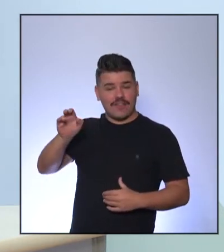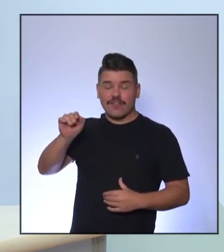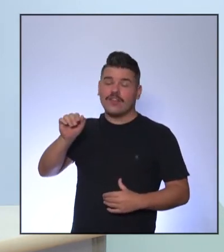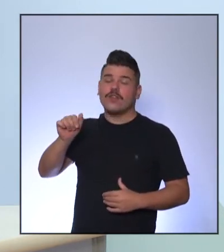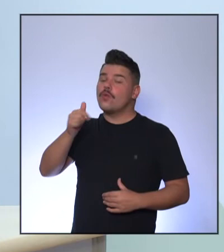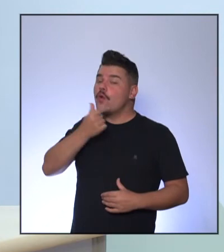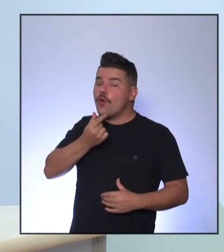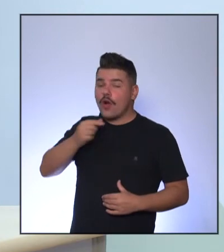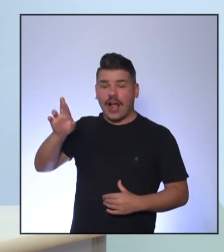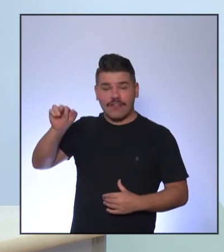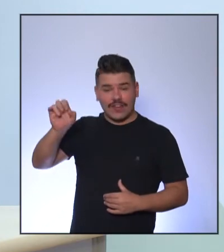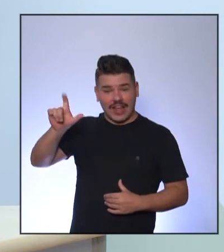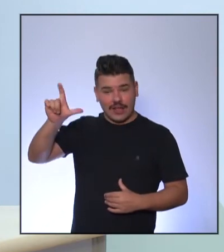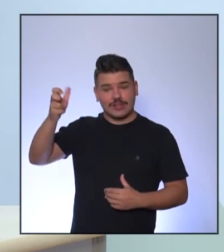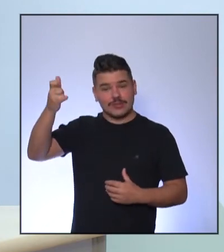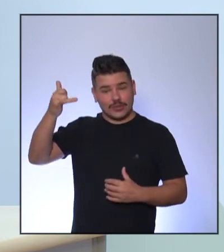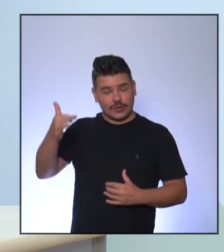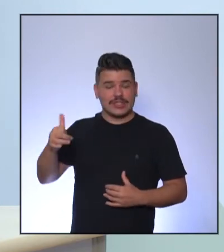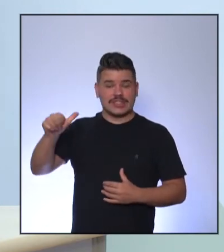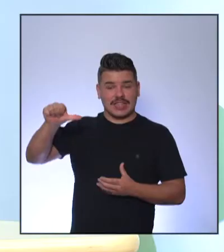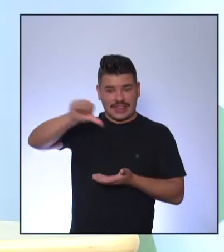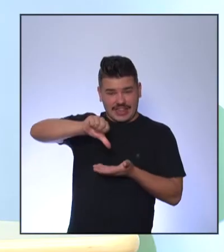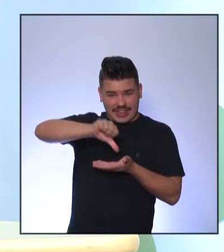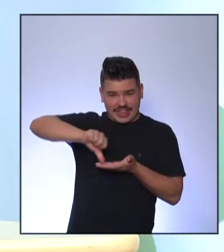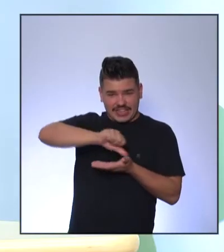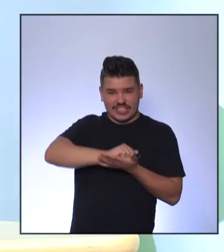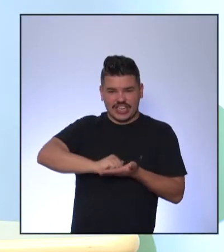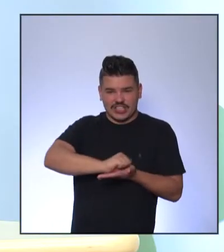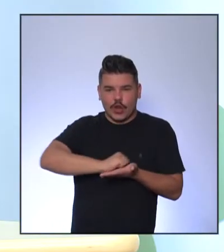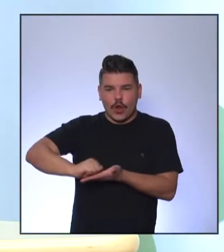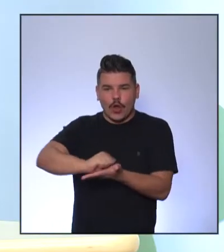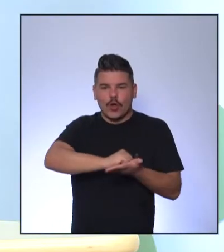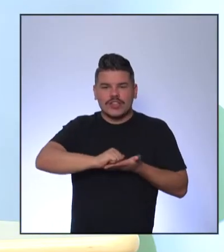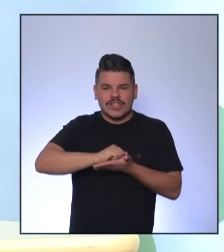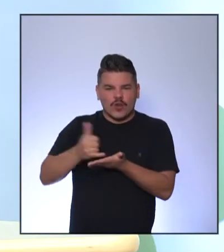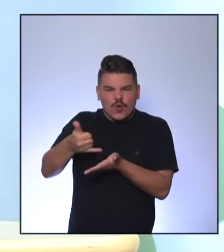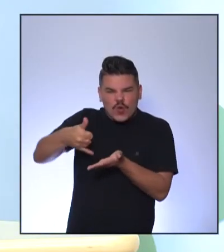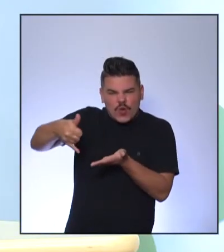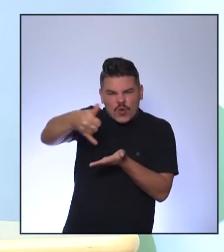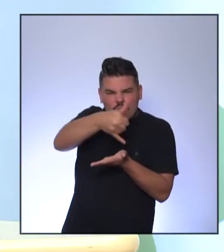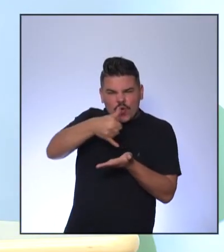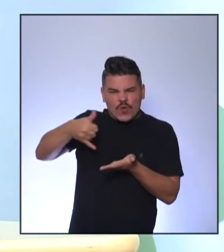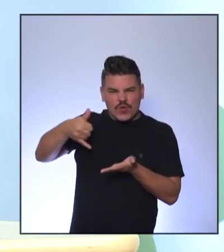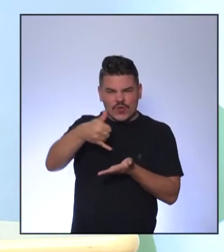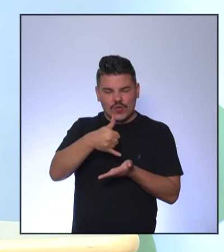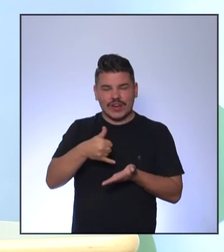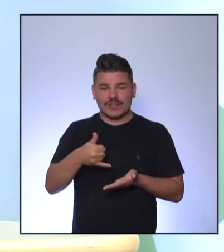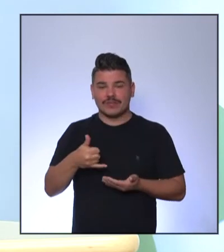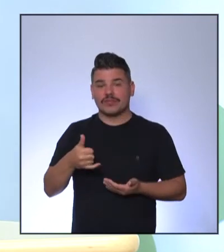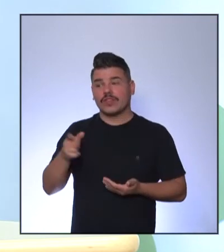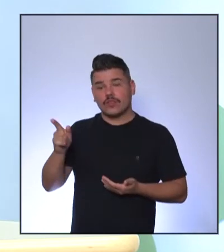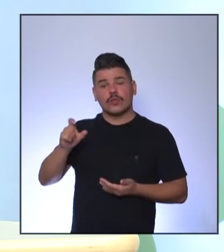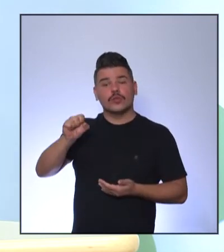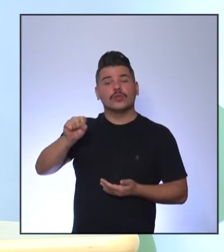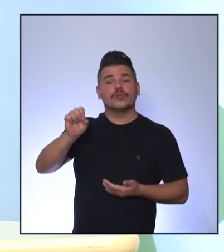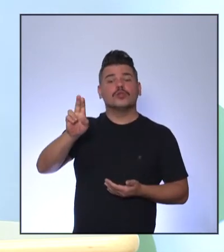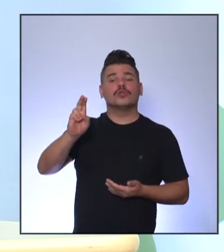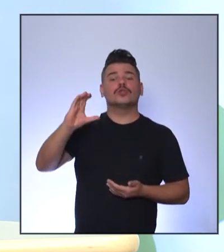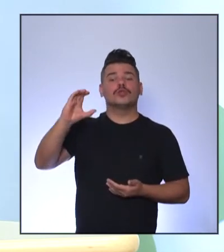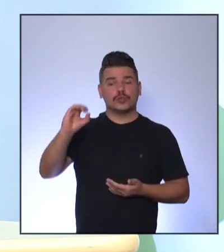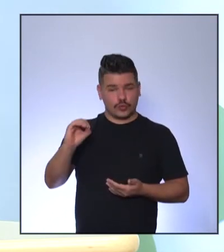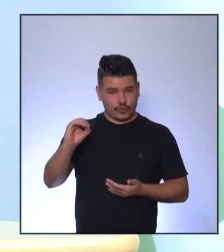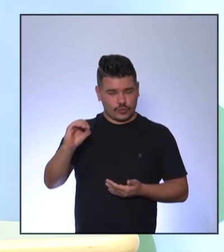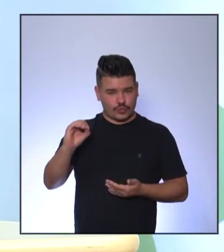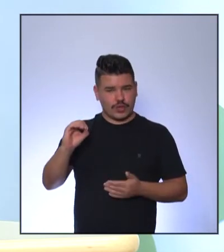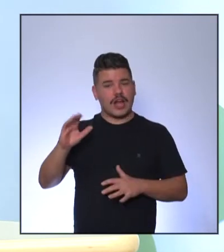detergente para lavar uma louça engordurada. Ó, que legal, pessoal. Quando eles falam ali no suco, a gente sabe que tem sucos que